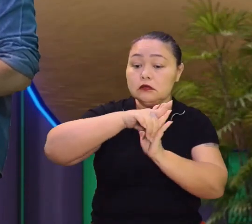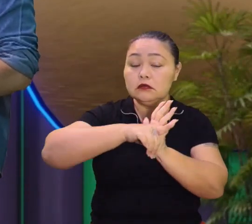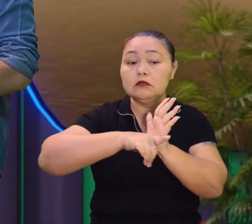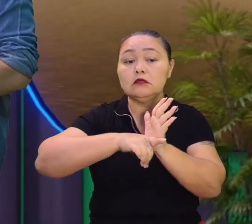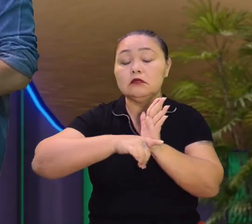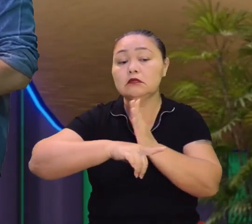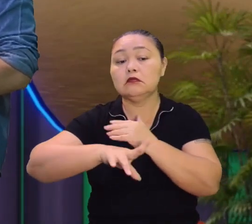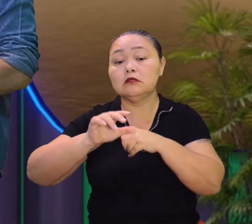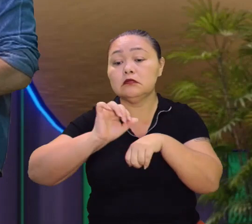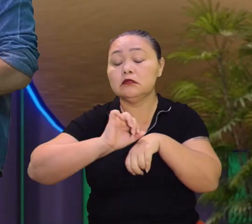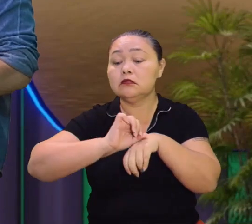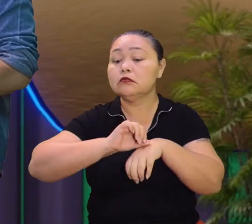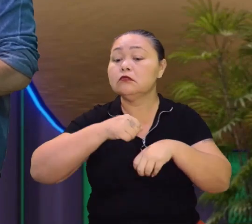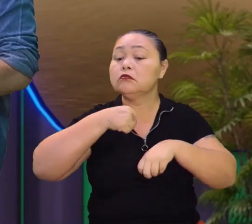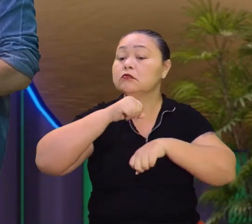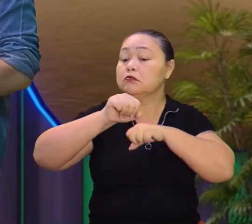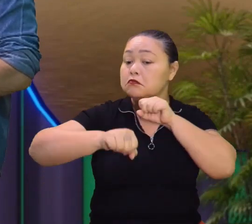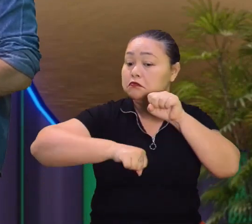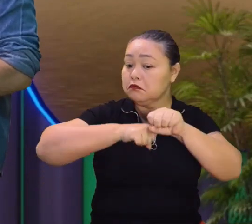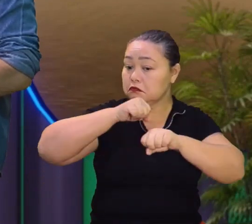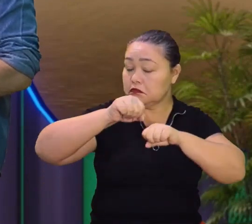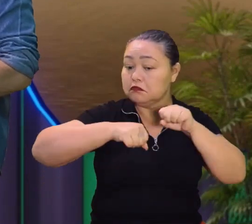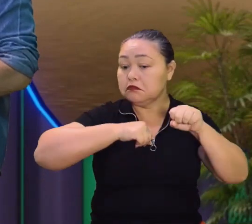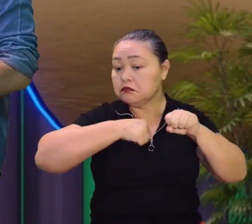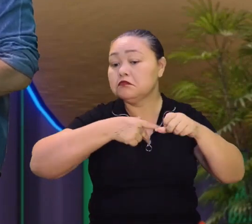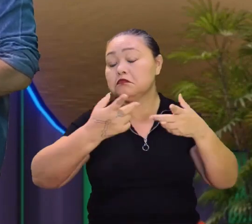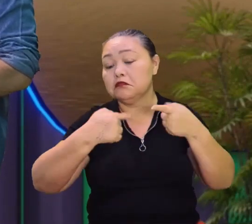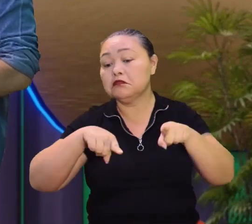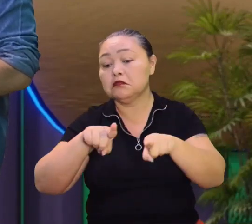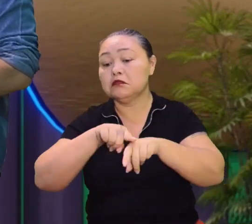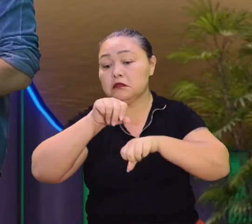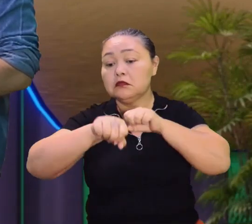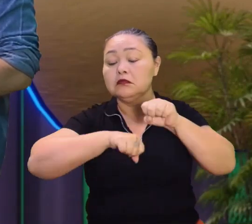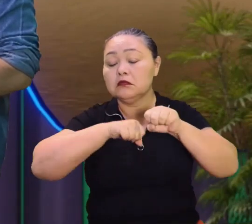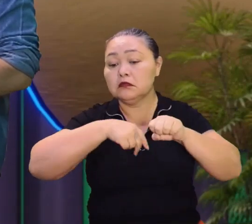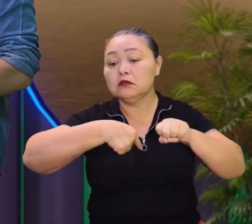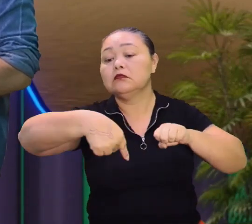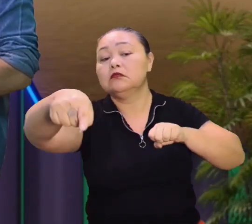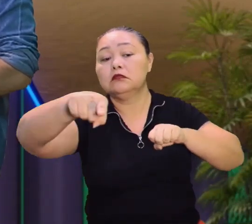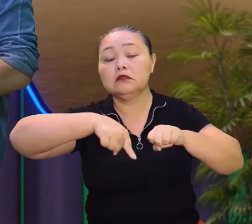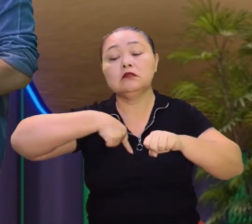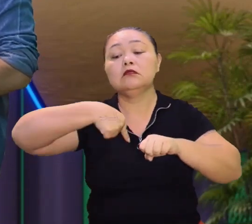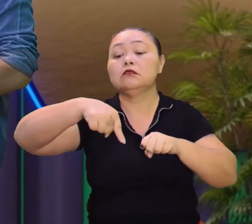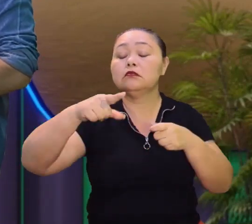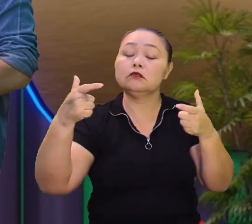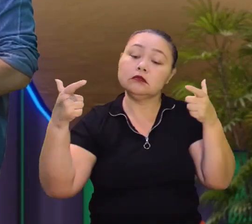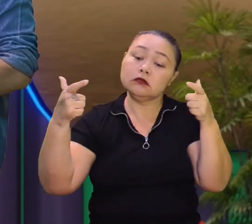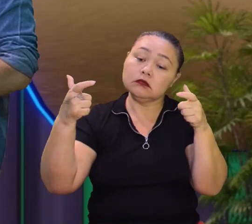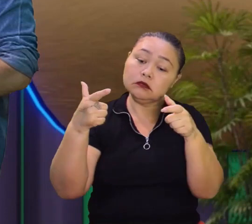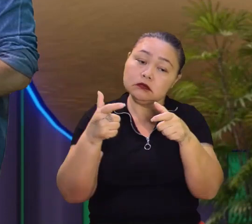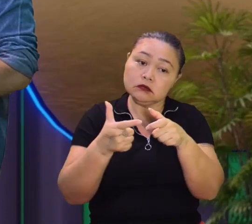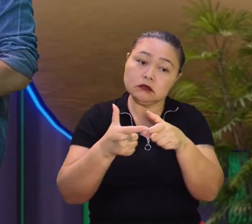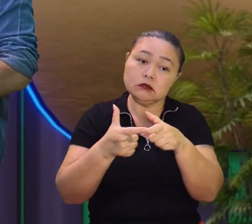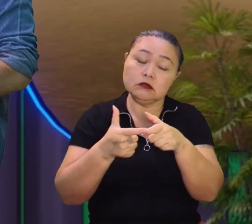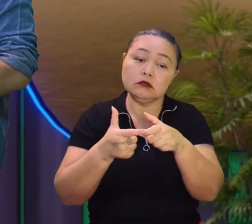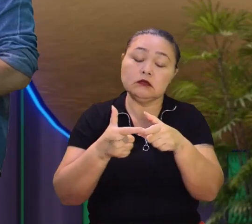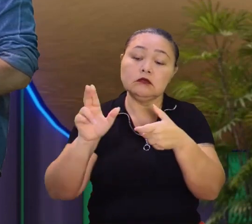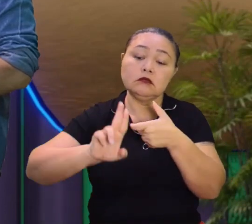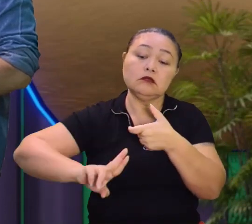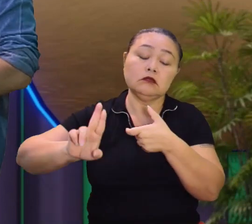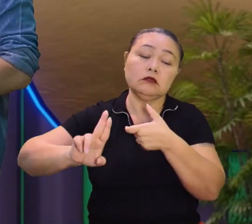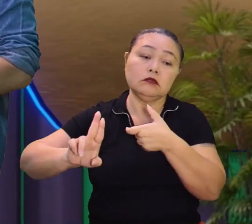certo? Ciclovias também, uma excelente alternativa, né? Para poder diminuir o quê?